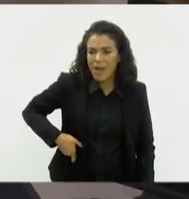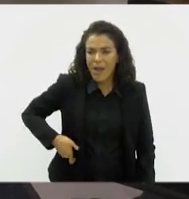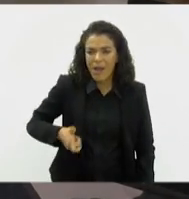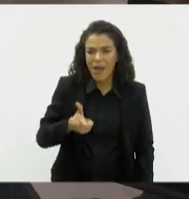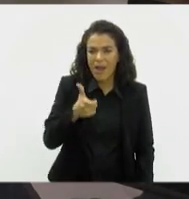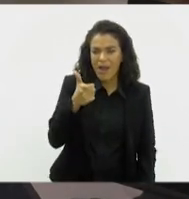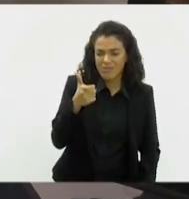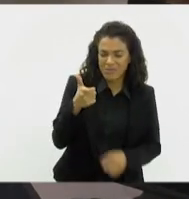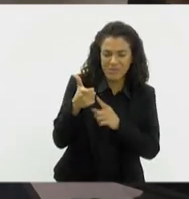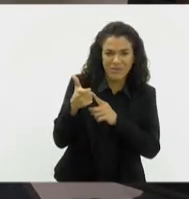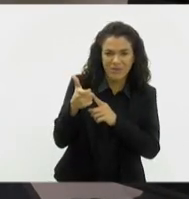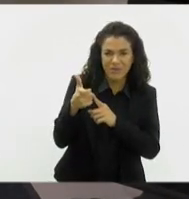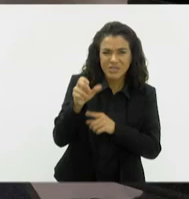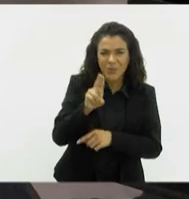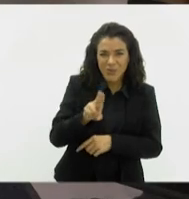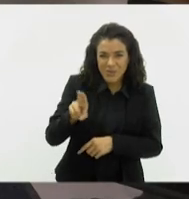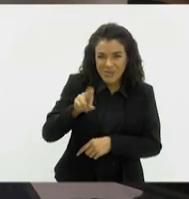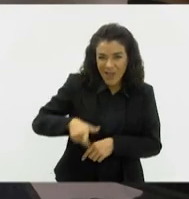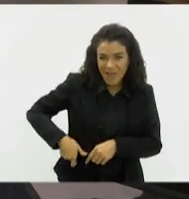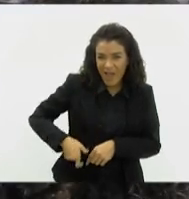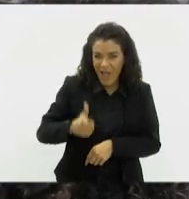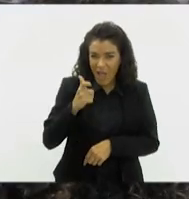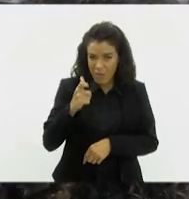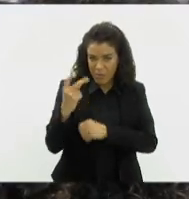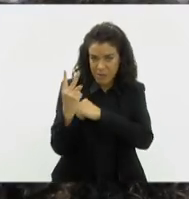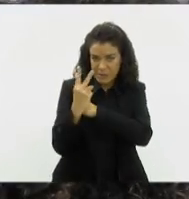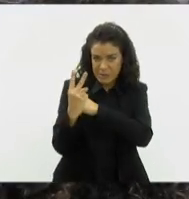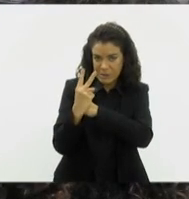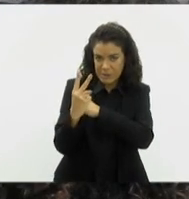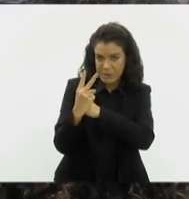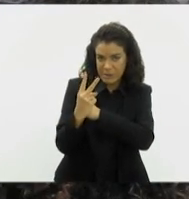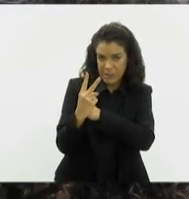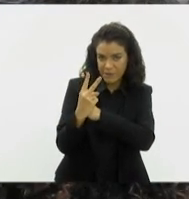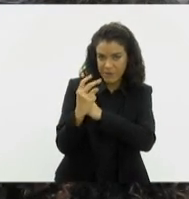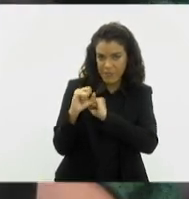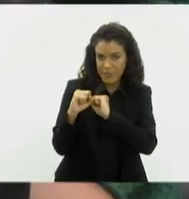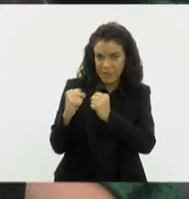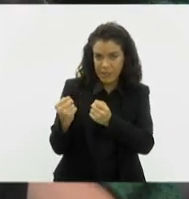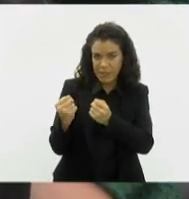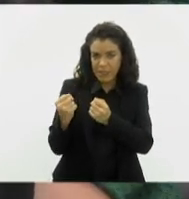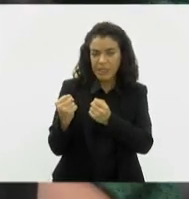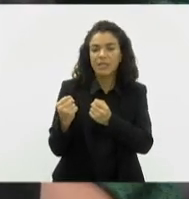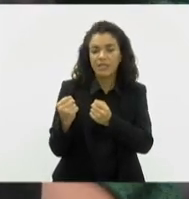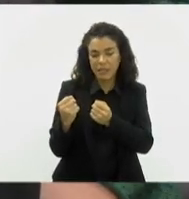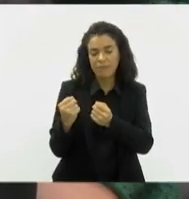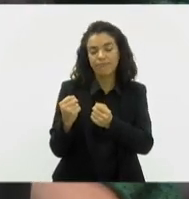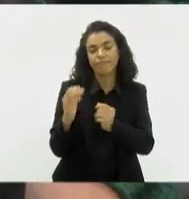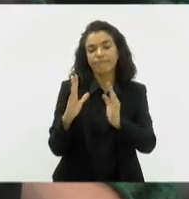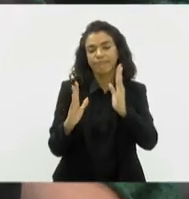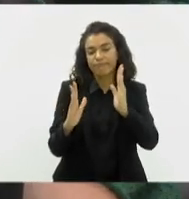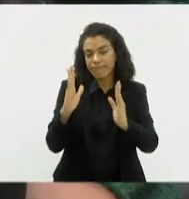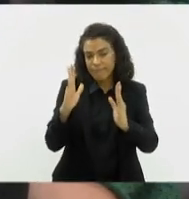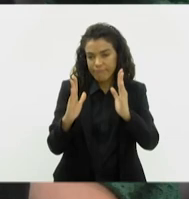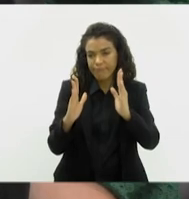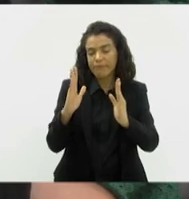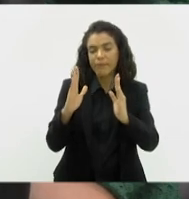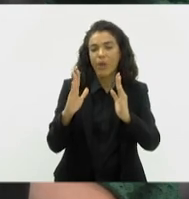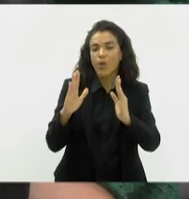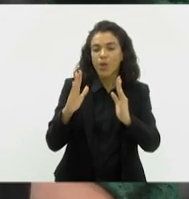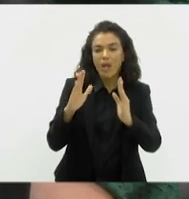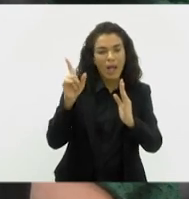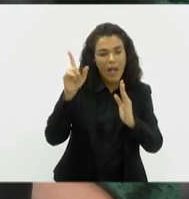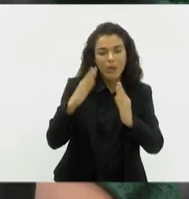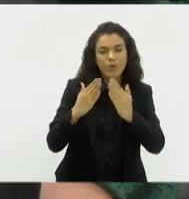claro para mim. O senhor usava para autodefesa. Sim, no caso, na época, lá no morro, estava